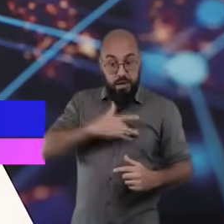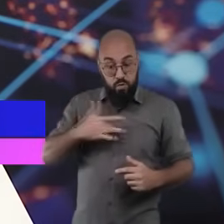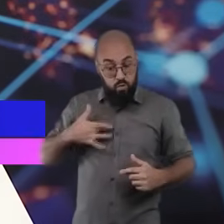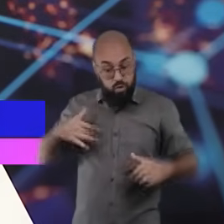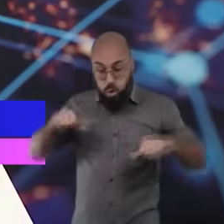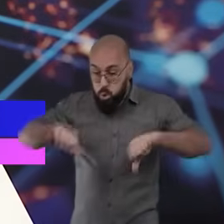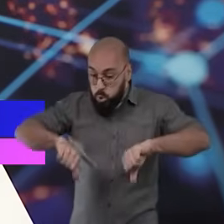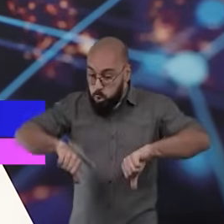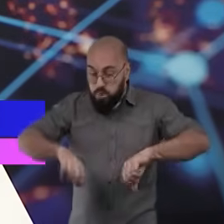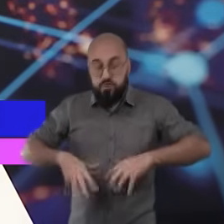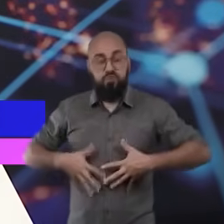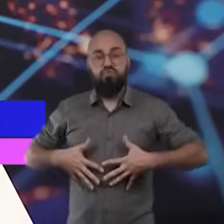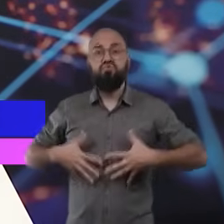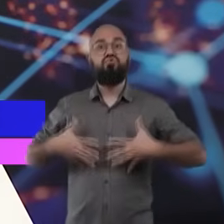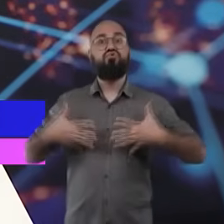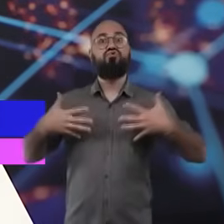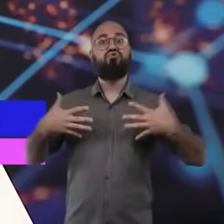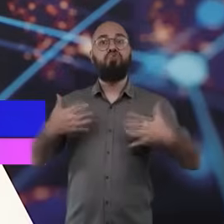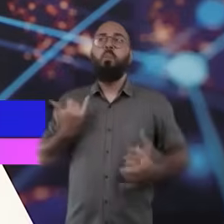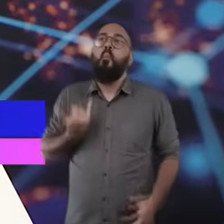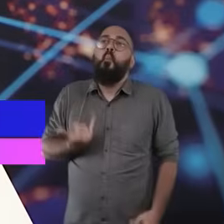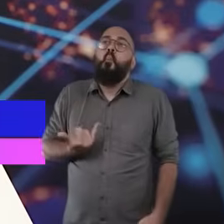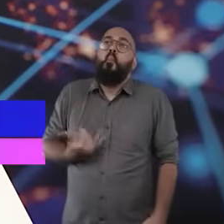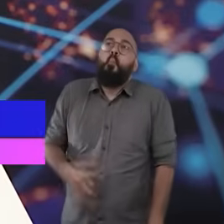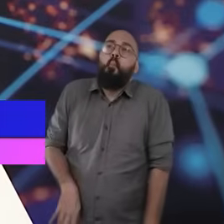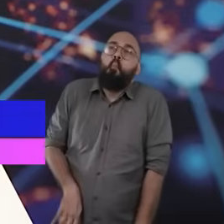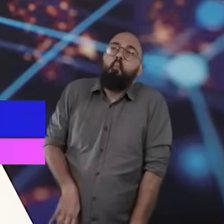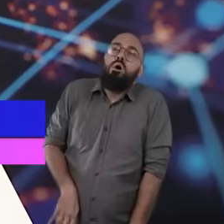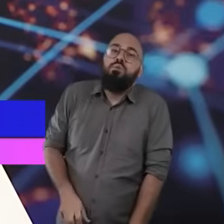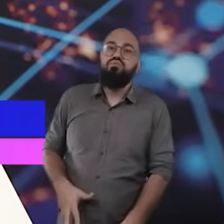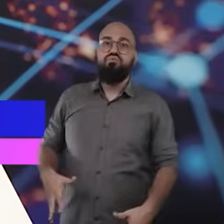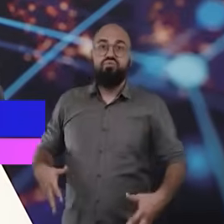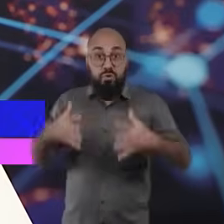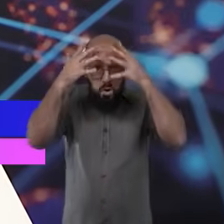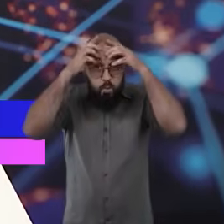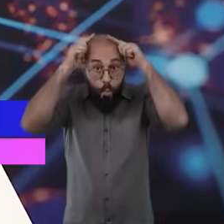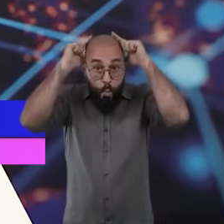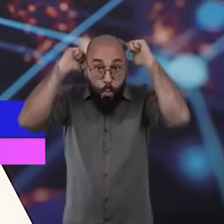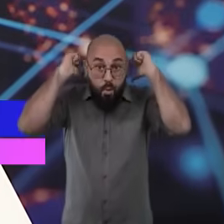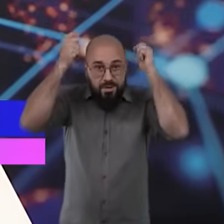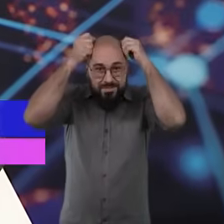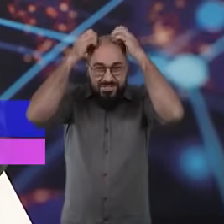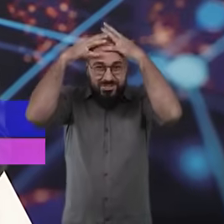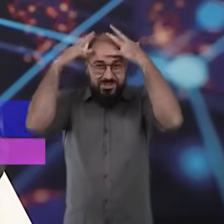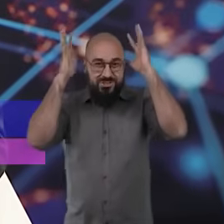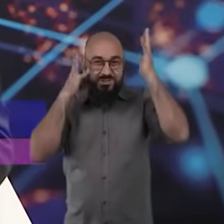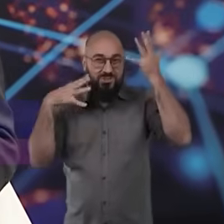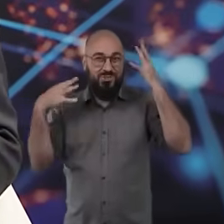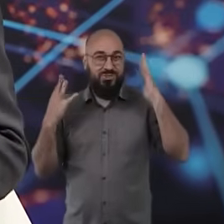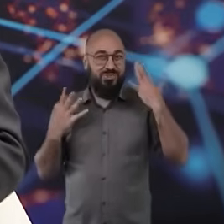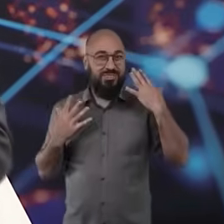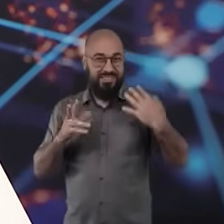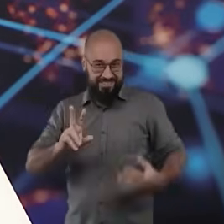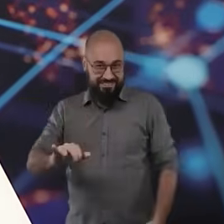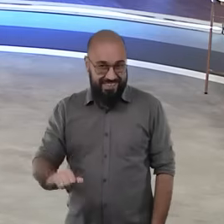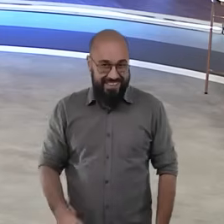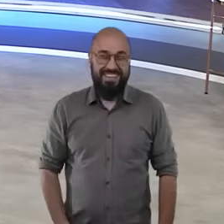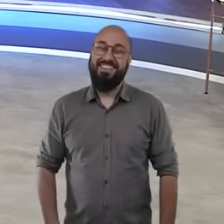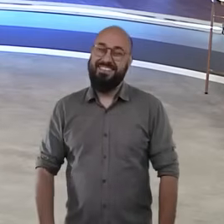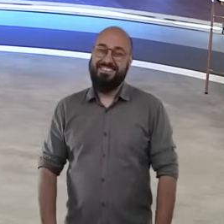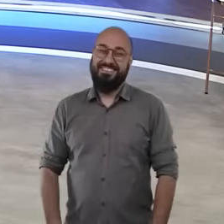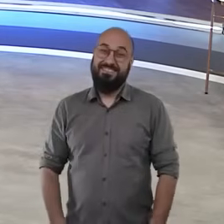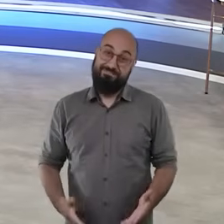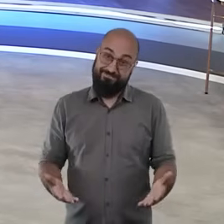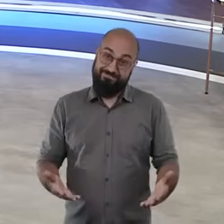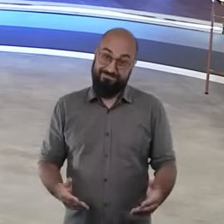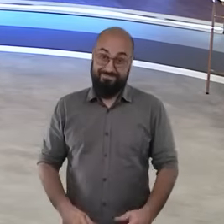mais, seremos perfeitos, completamente transformados e restaurados. Então, não fique fora. Esse convite é para você.